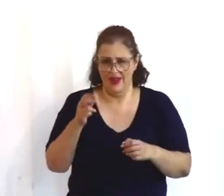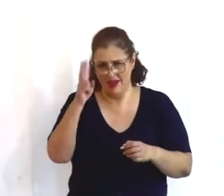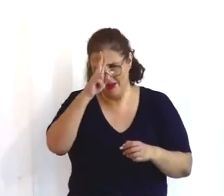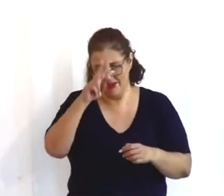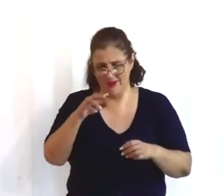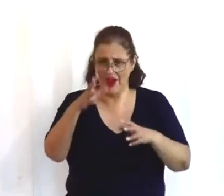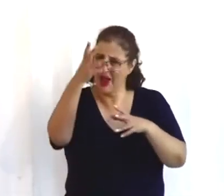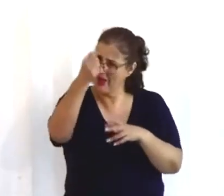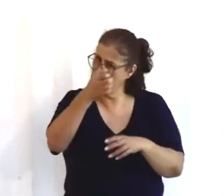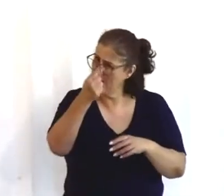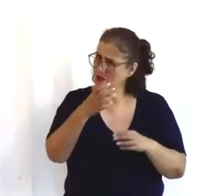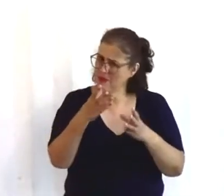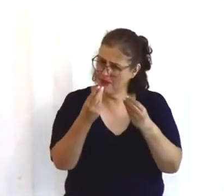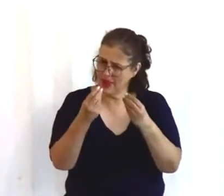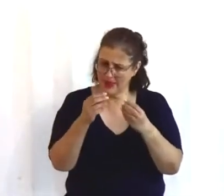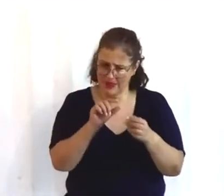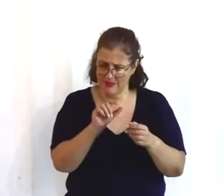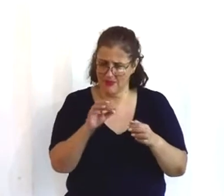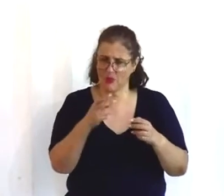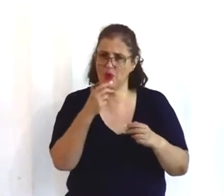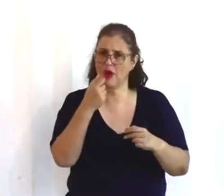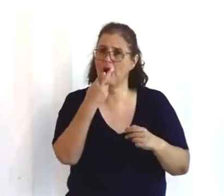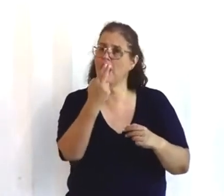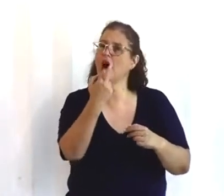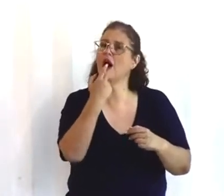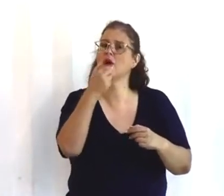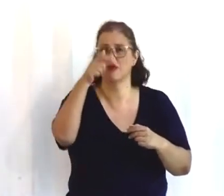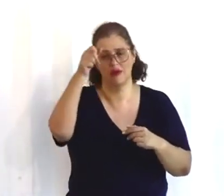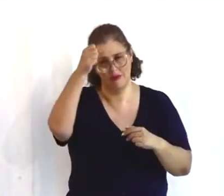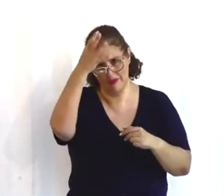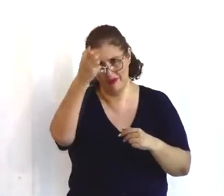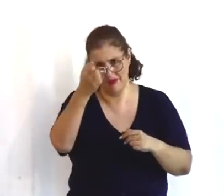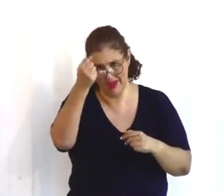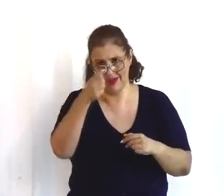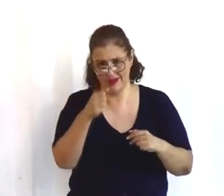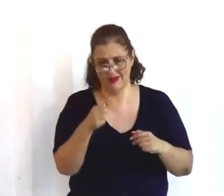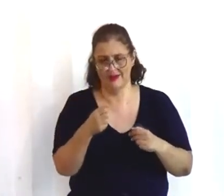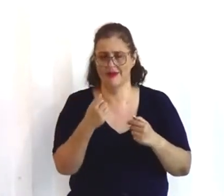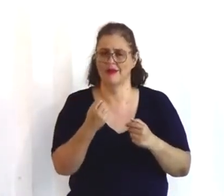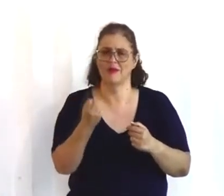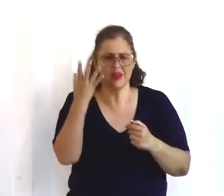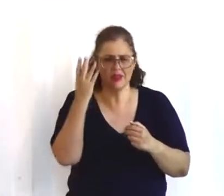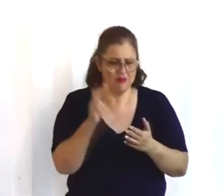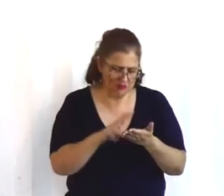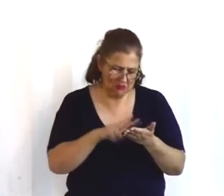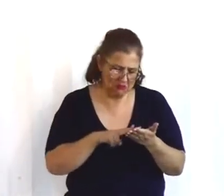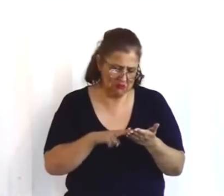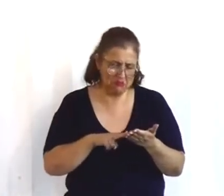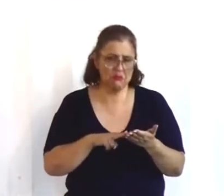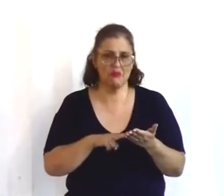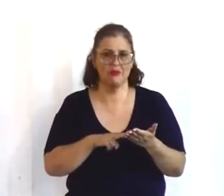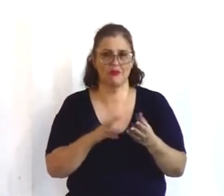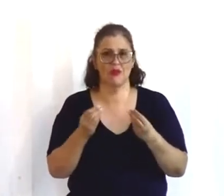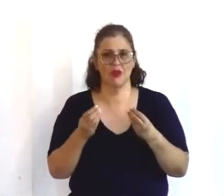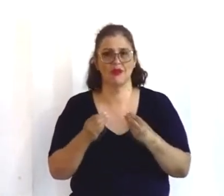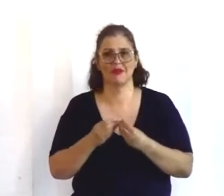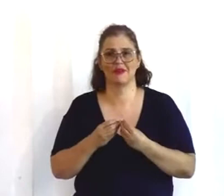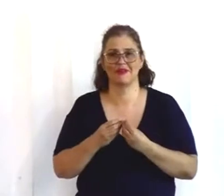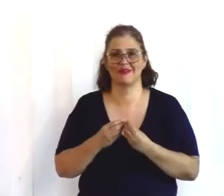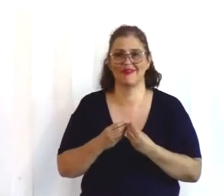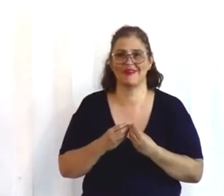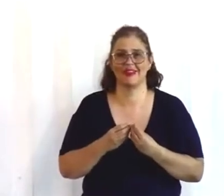muita simbologia, é a ideia de pureza, de santidade, de alvura. Cantamos também nesta